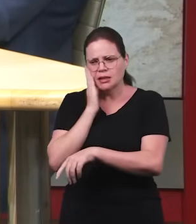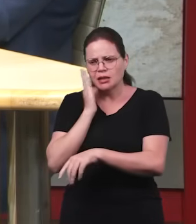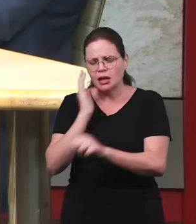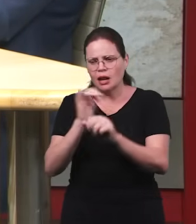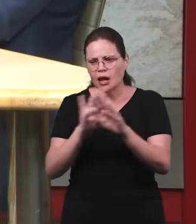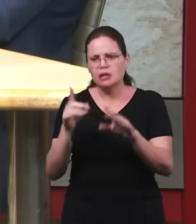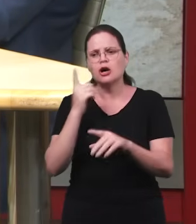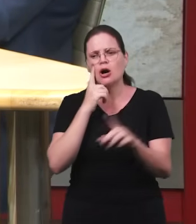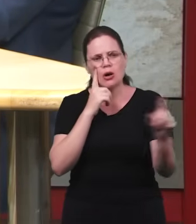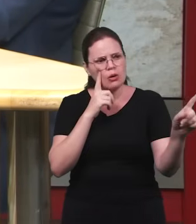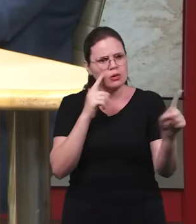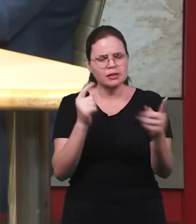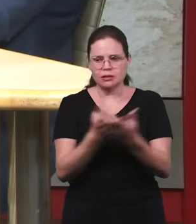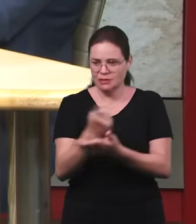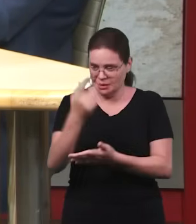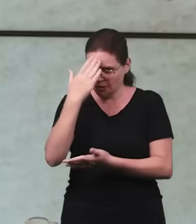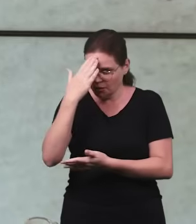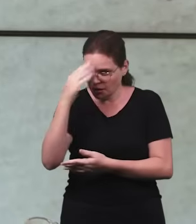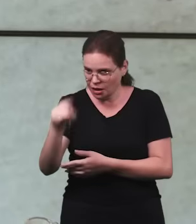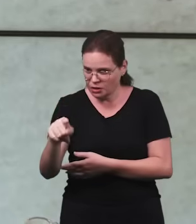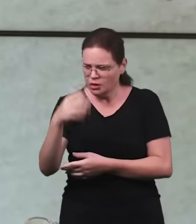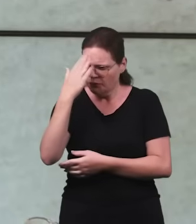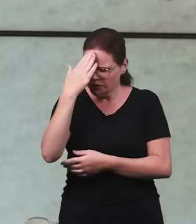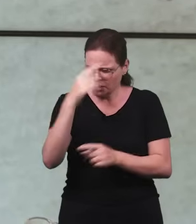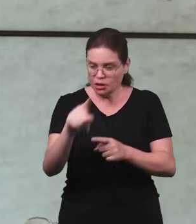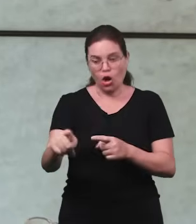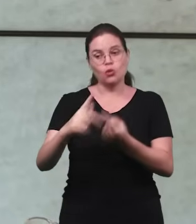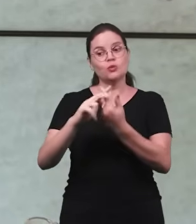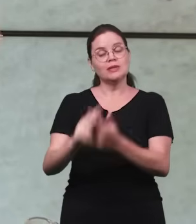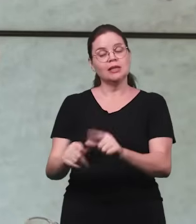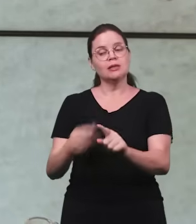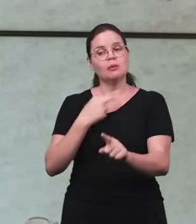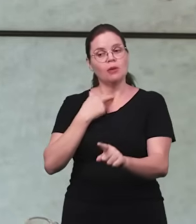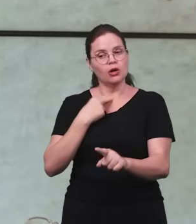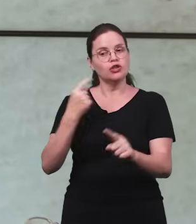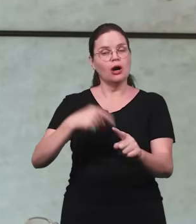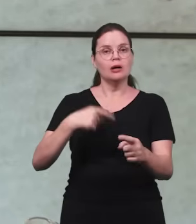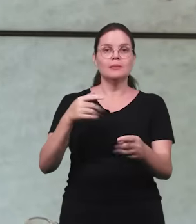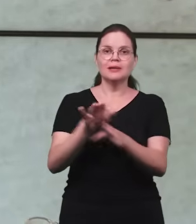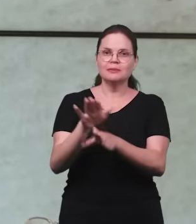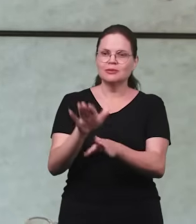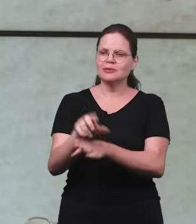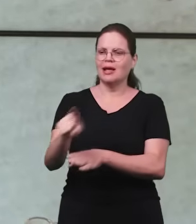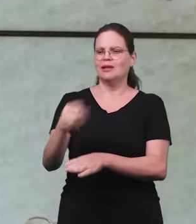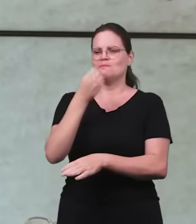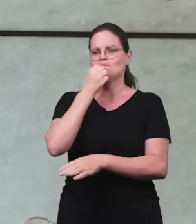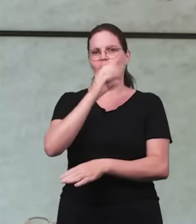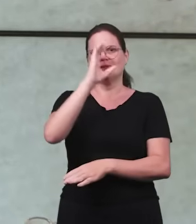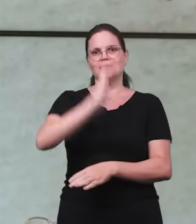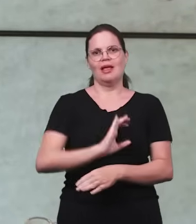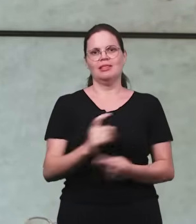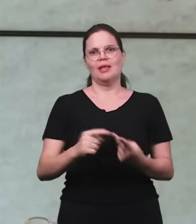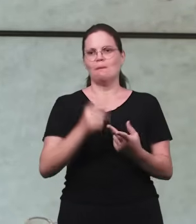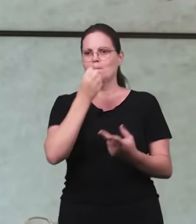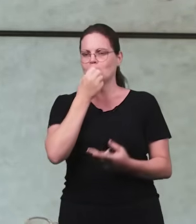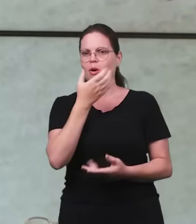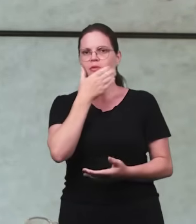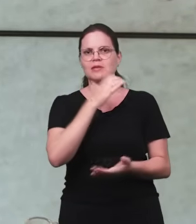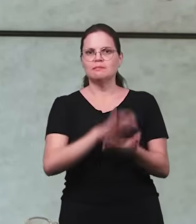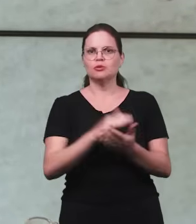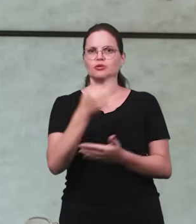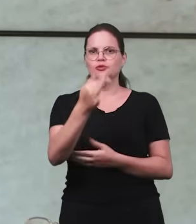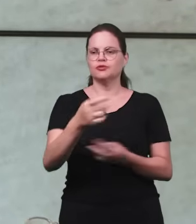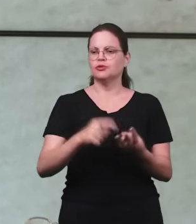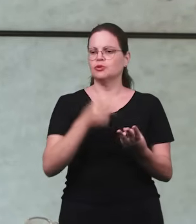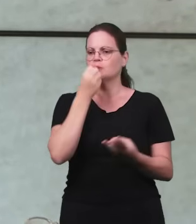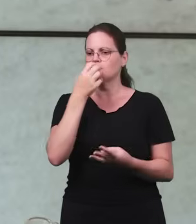É levá-lo ao entendimento de tudo. Da vida, das questões da vida, é ser um bom cidadão, um bom marido, um bom filho, um bom colega de